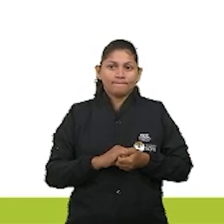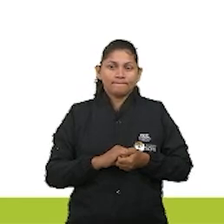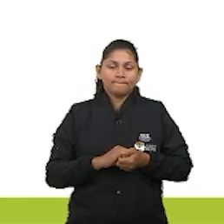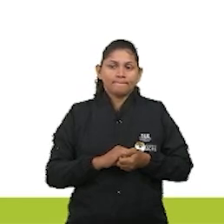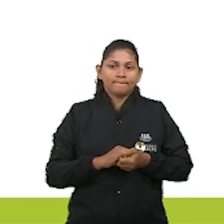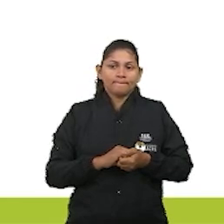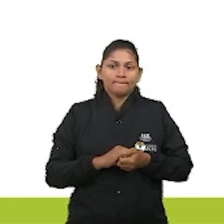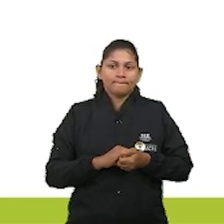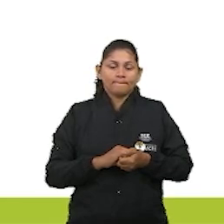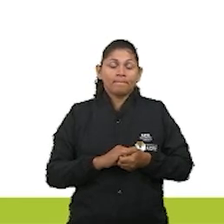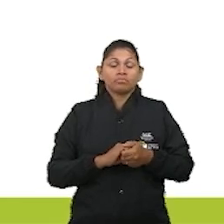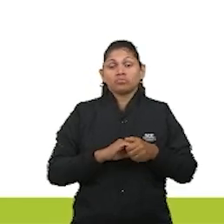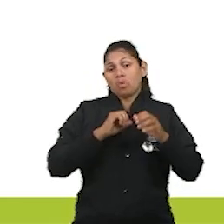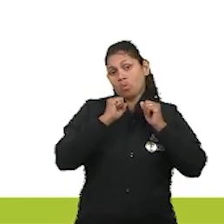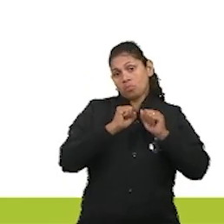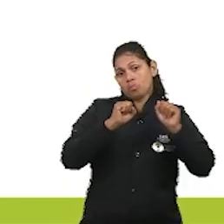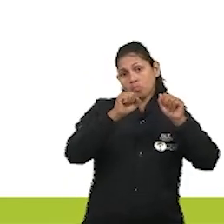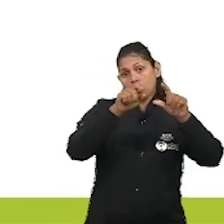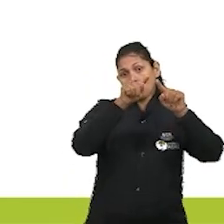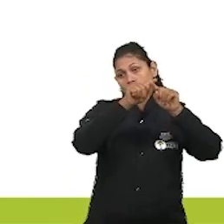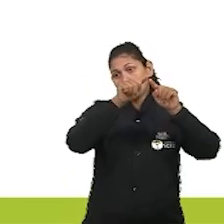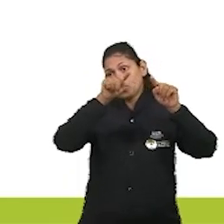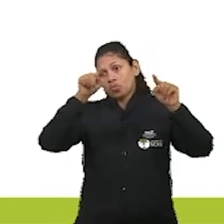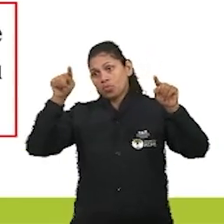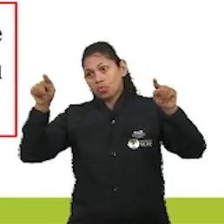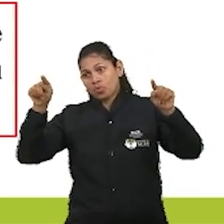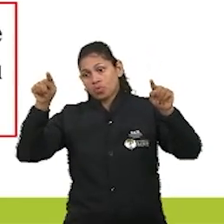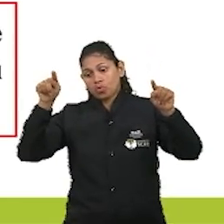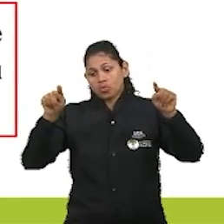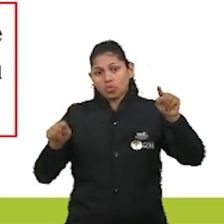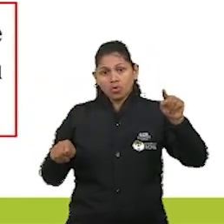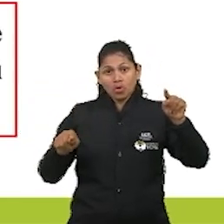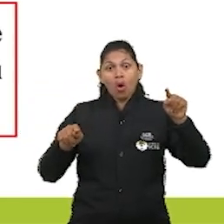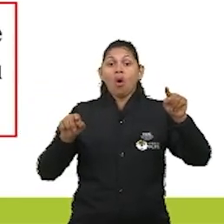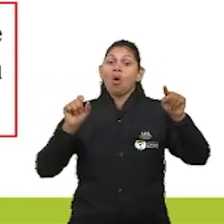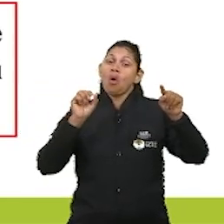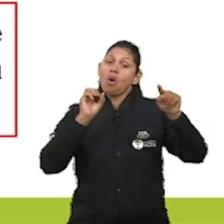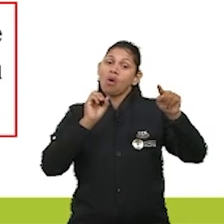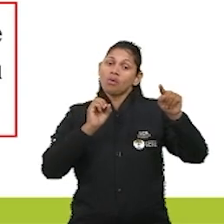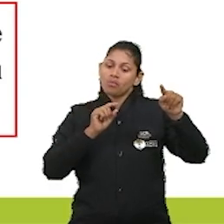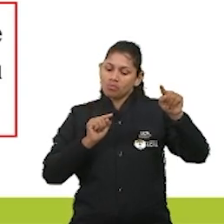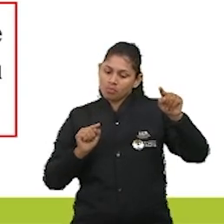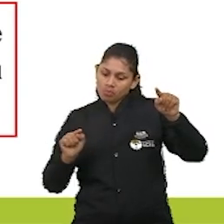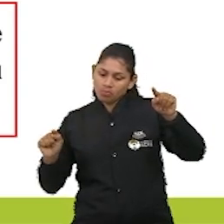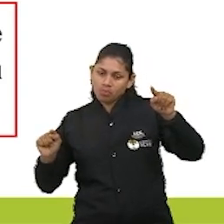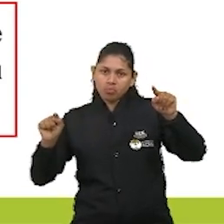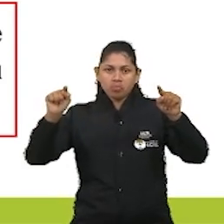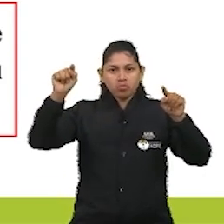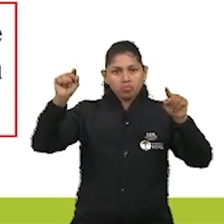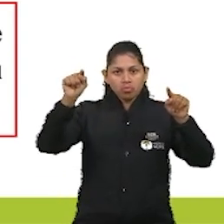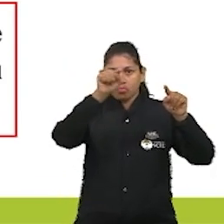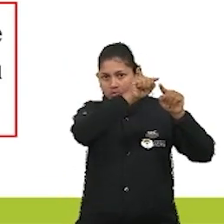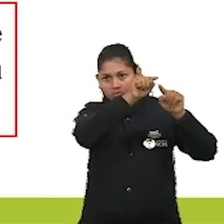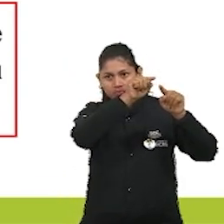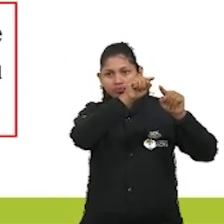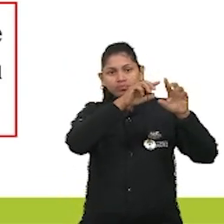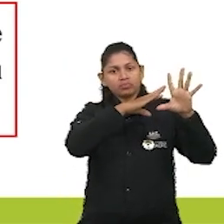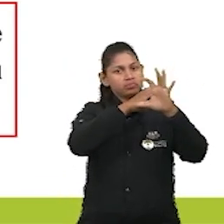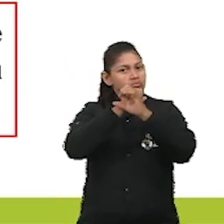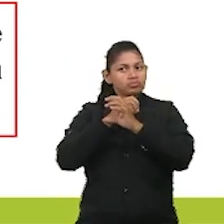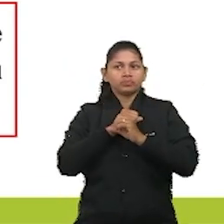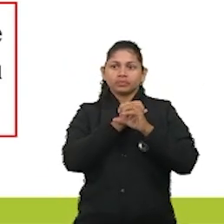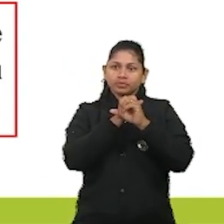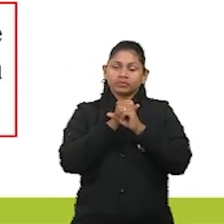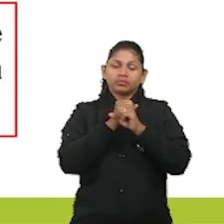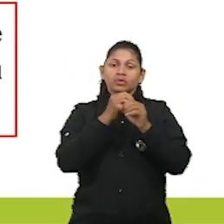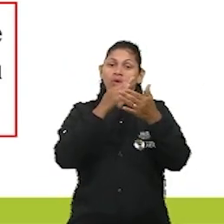está fechado, né? Então aí ela pode ser calculada e também iniciarmos sempre